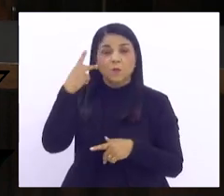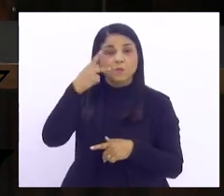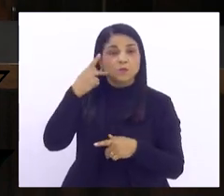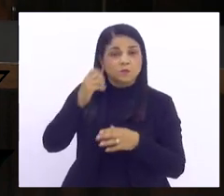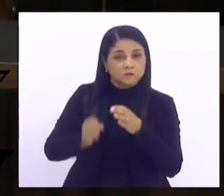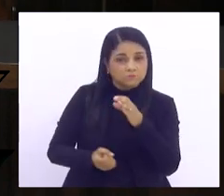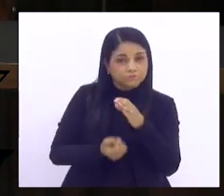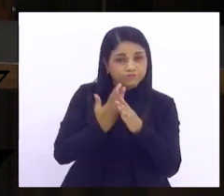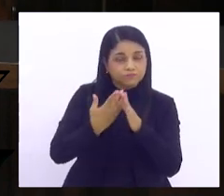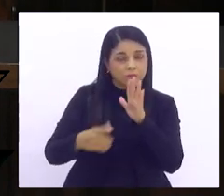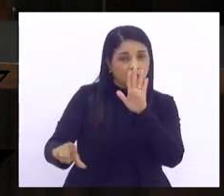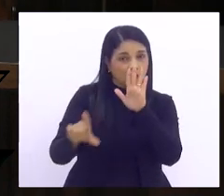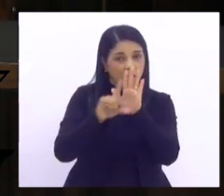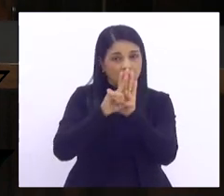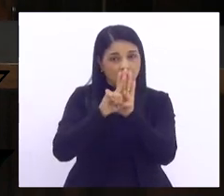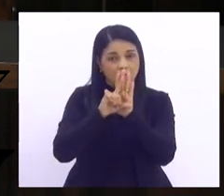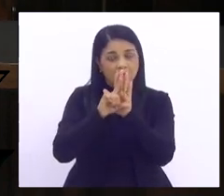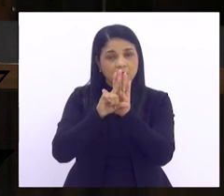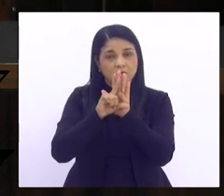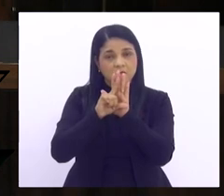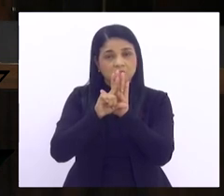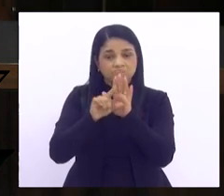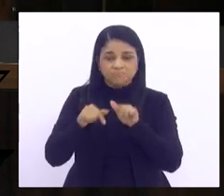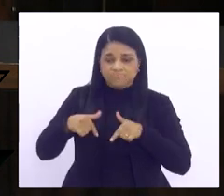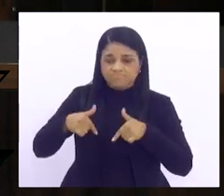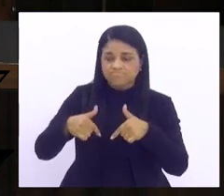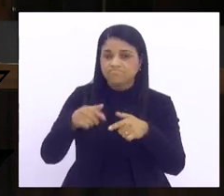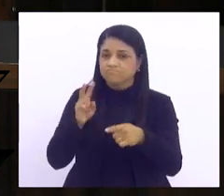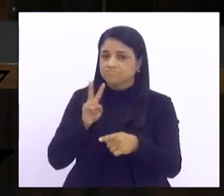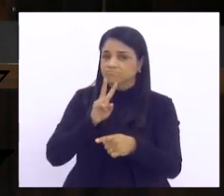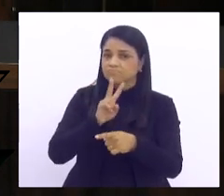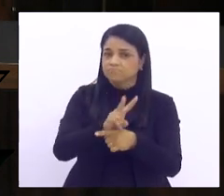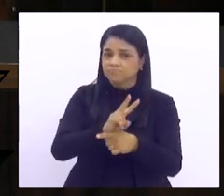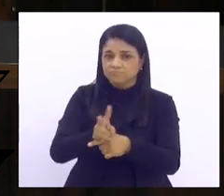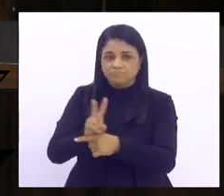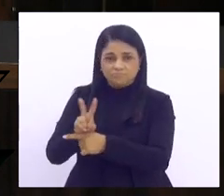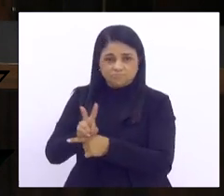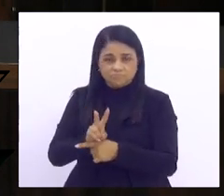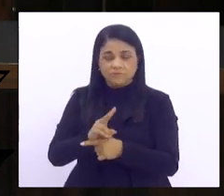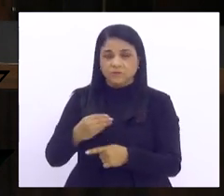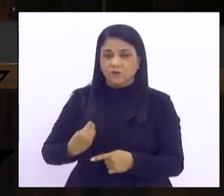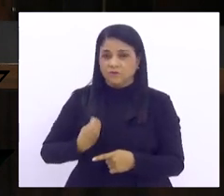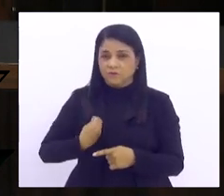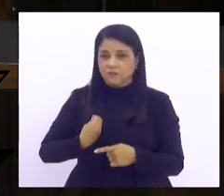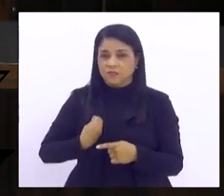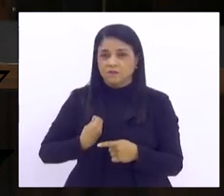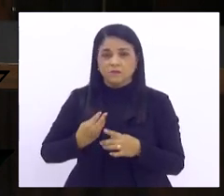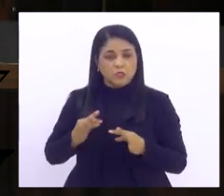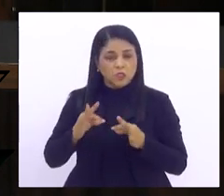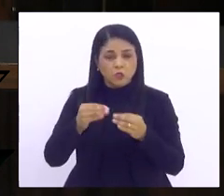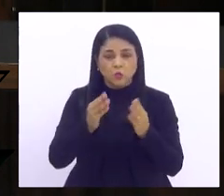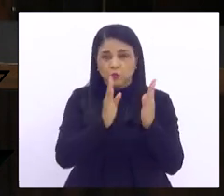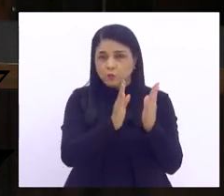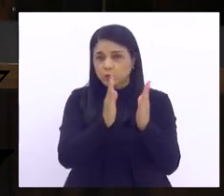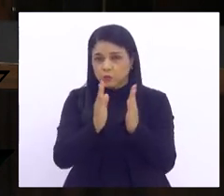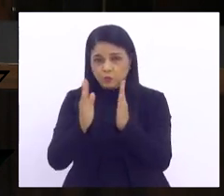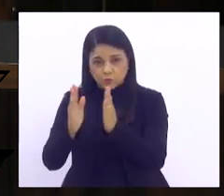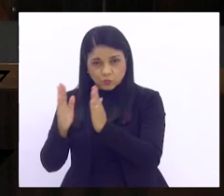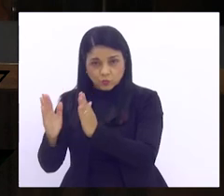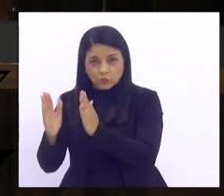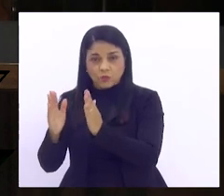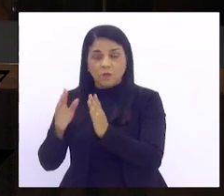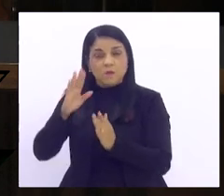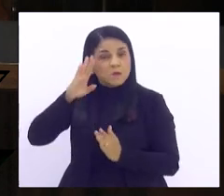e leis que promovam e protejam a vida em todas as suas fases, especialmente